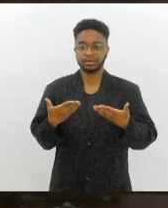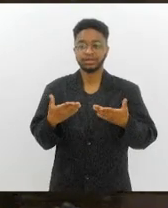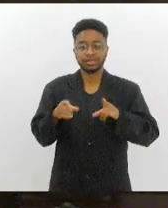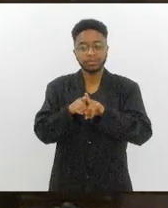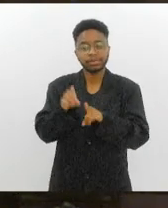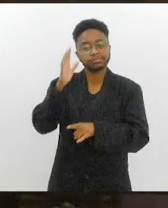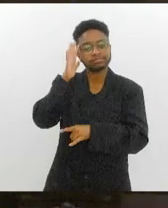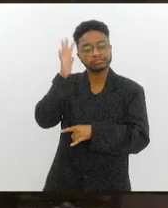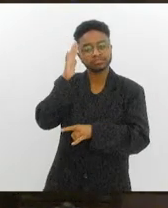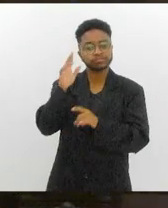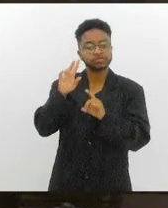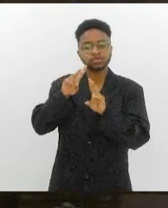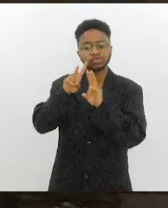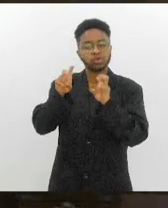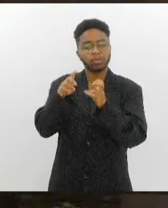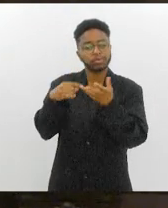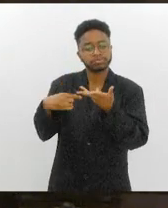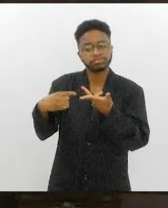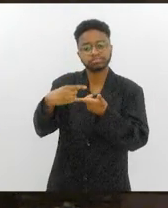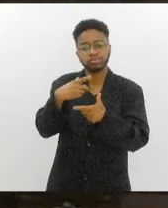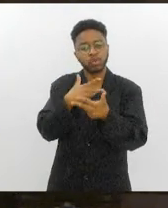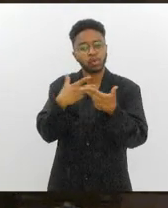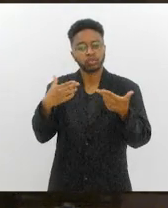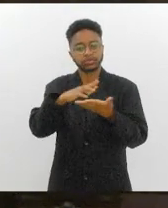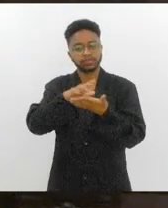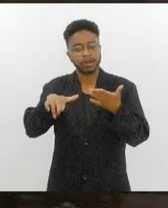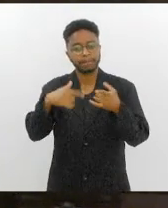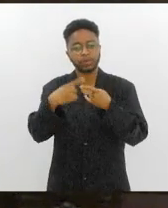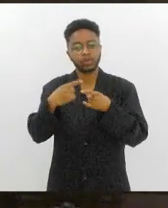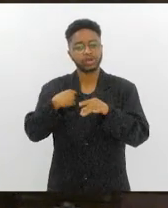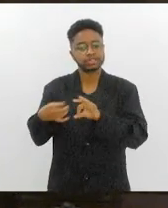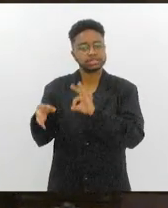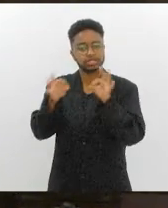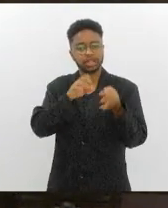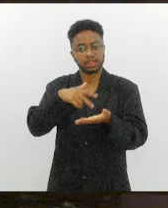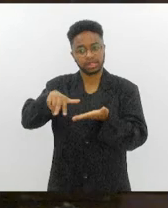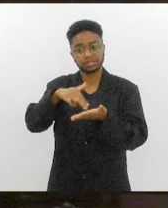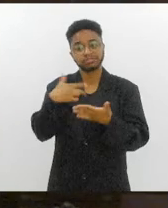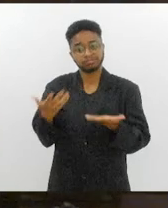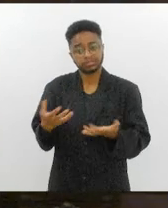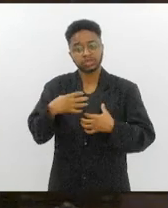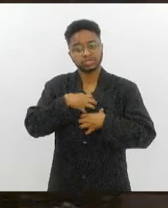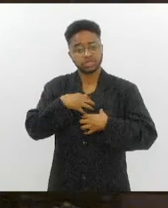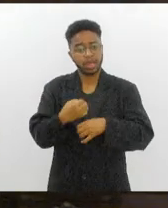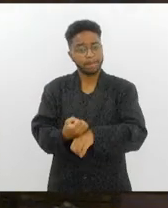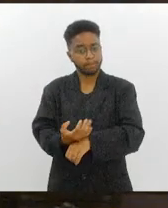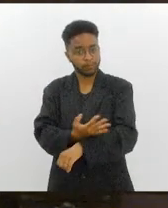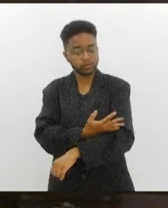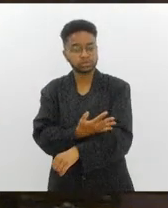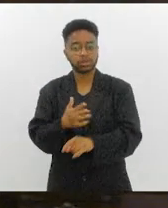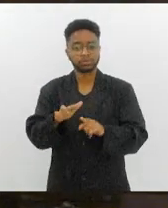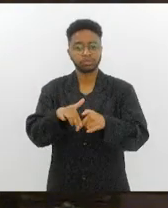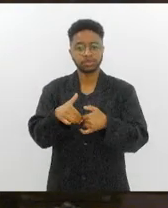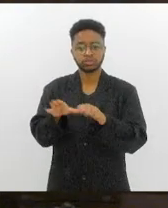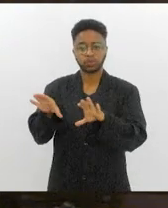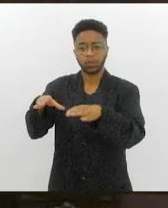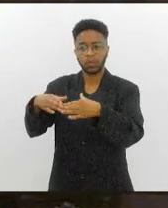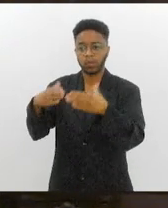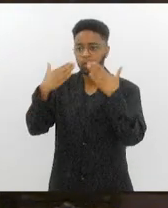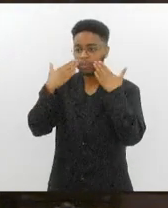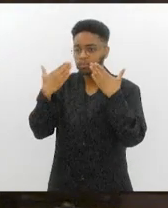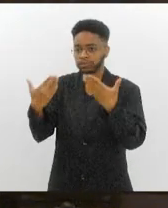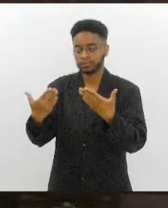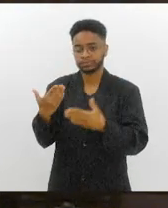refletindo sobre muitas coisas quando vi um espetáculo de dança. Isso há muito tempo mexe comigo, esse efeito que essa companhia de dança